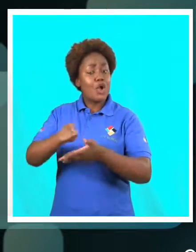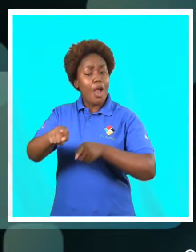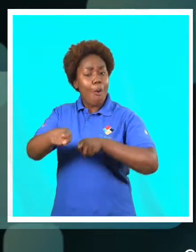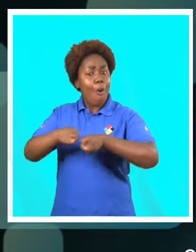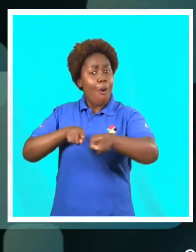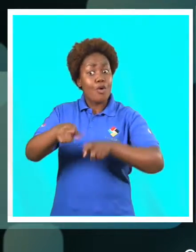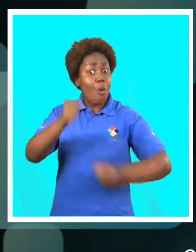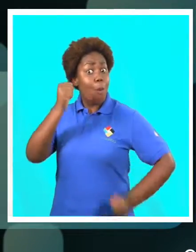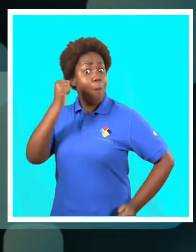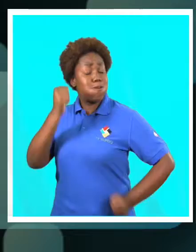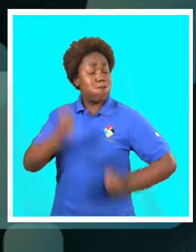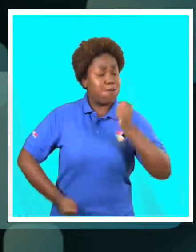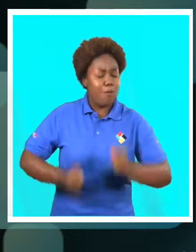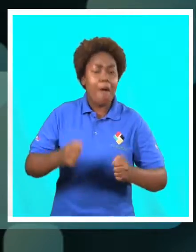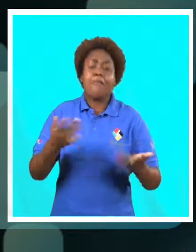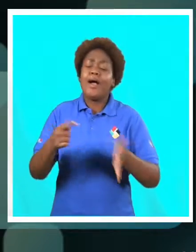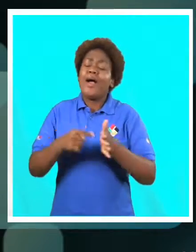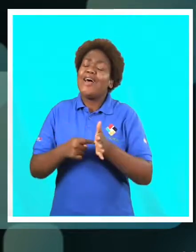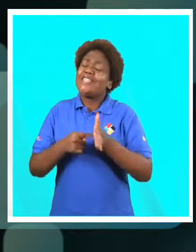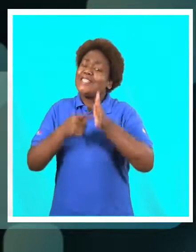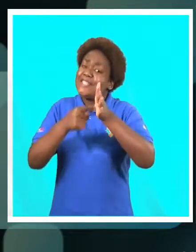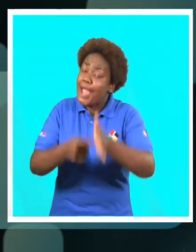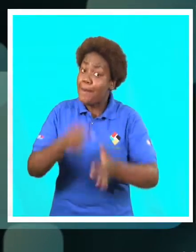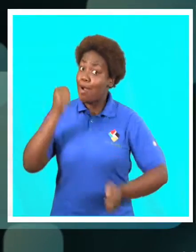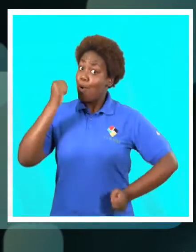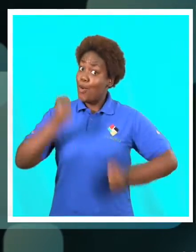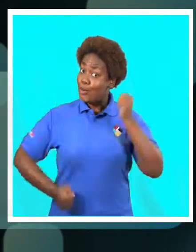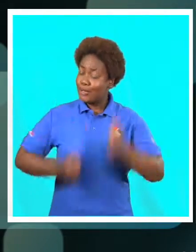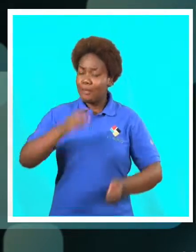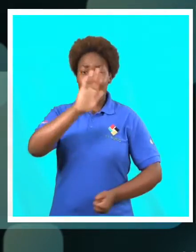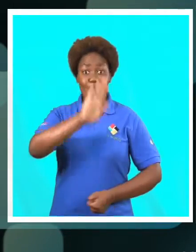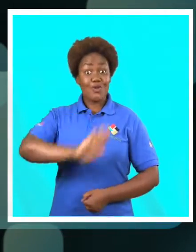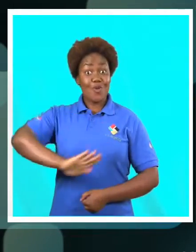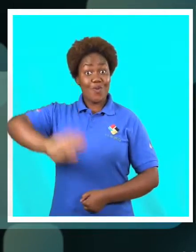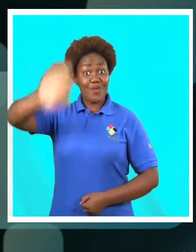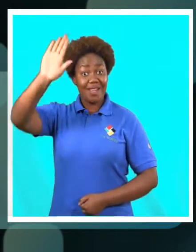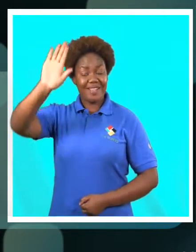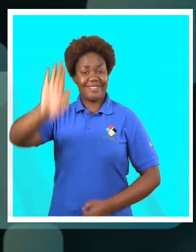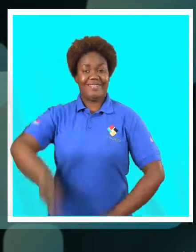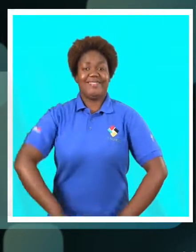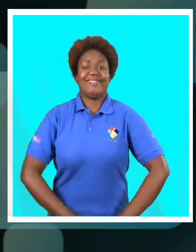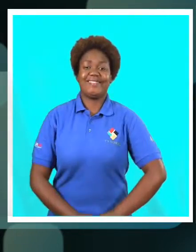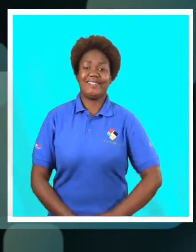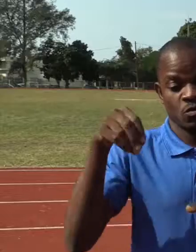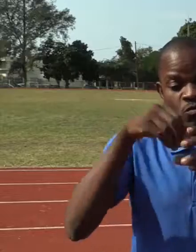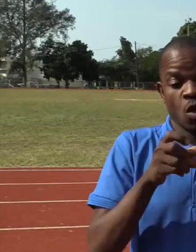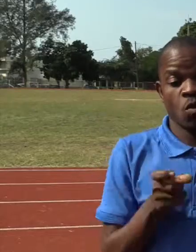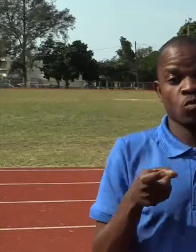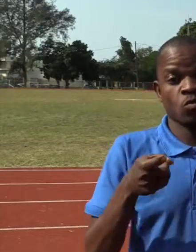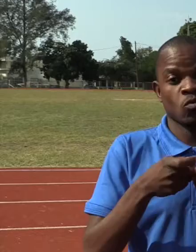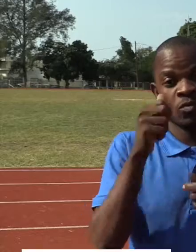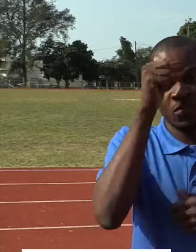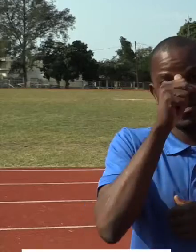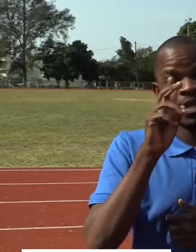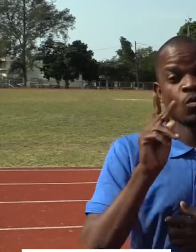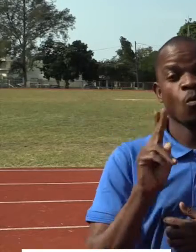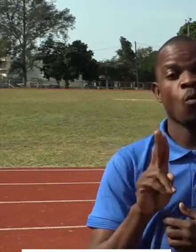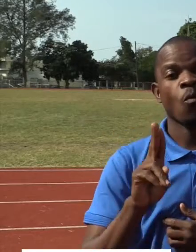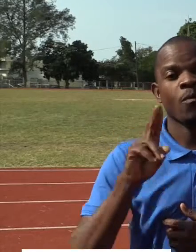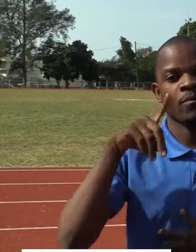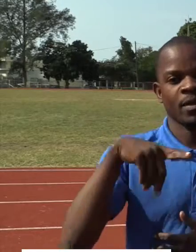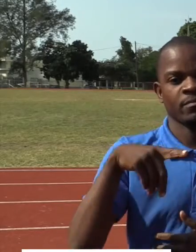Hoje é uma referência no atletismo nacional do atletismo